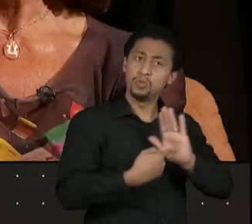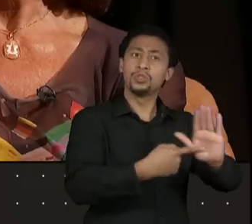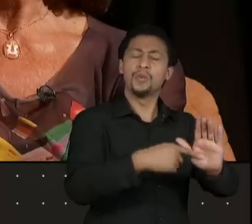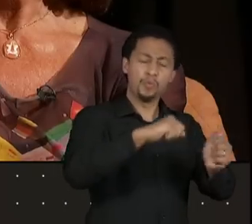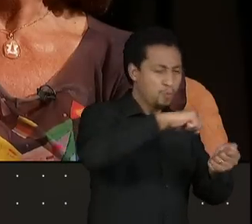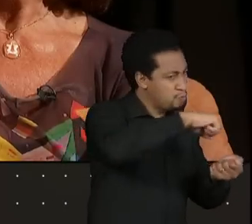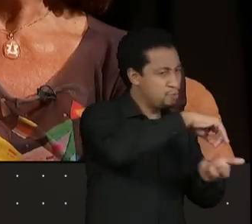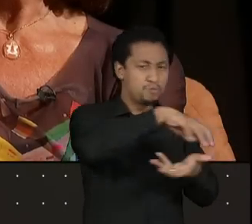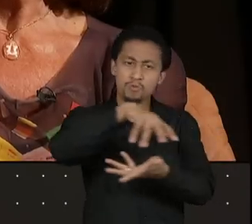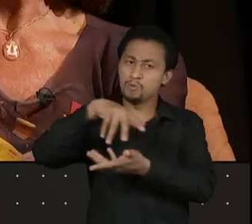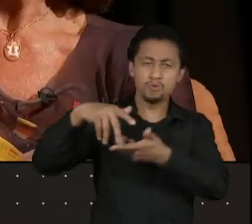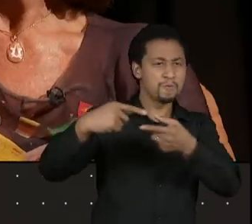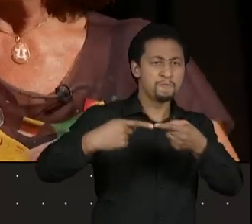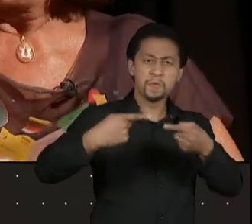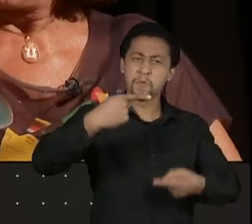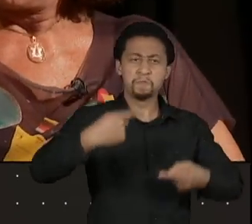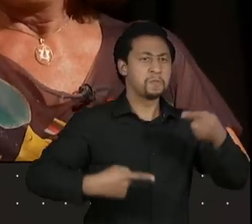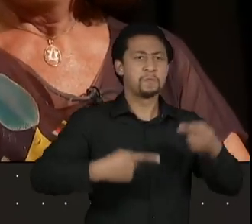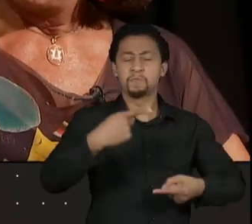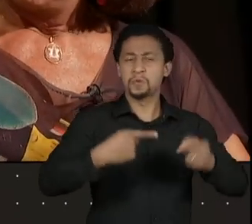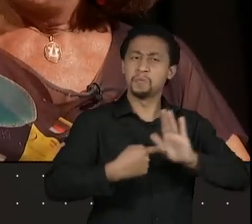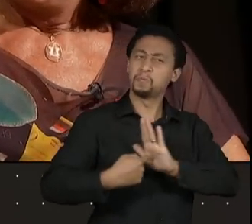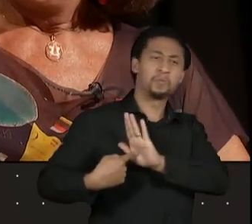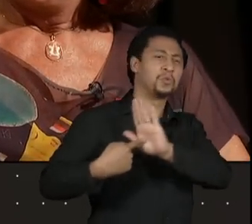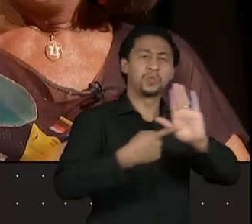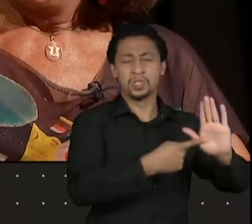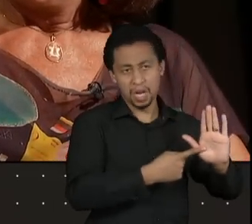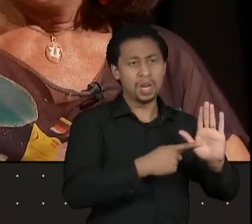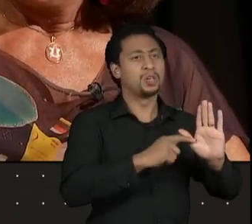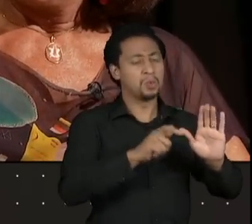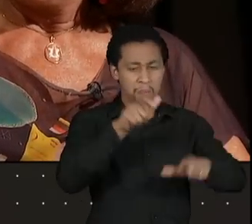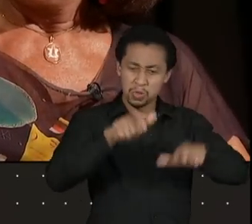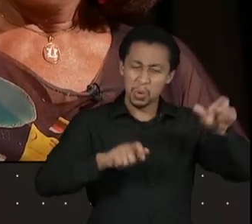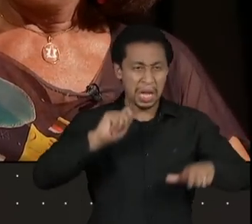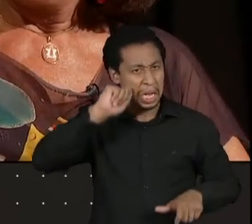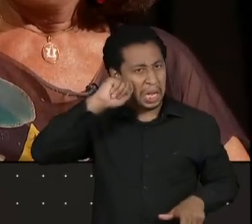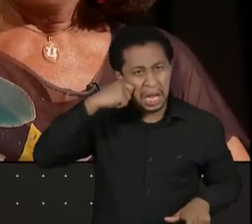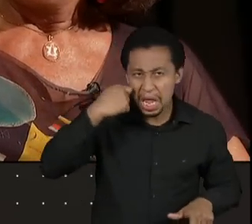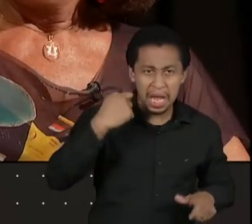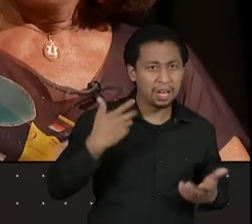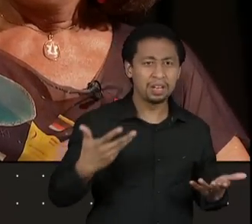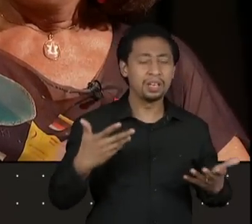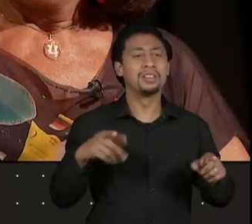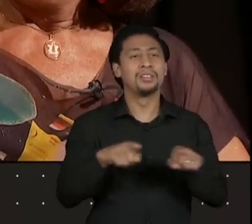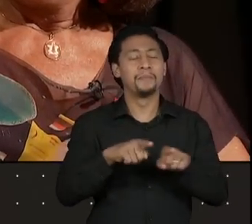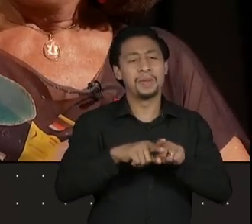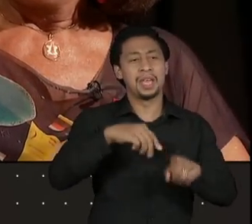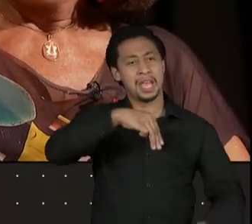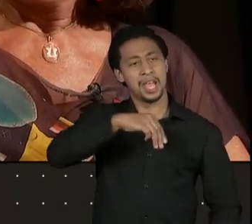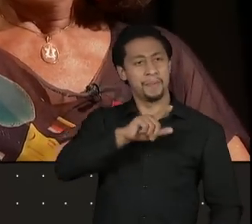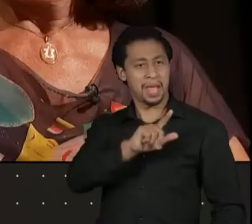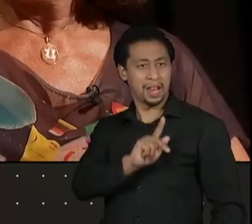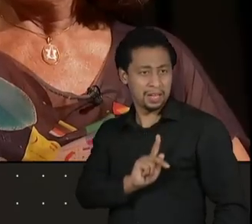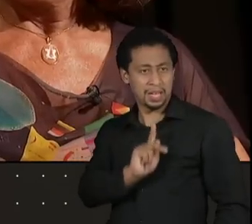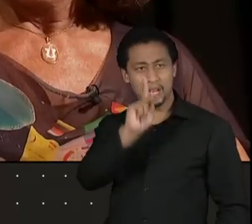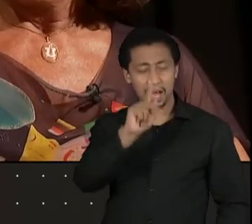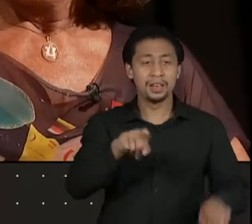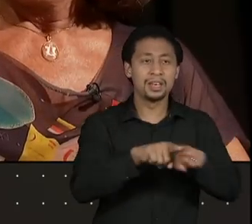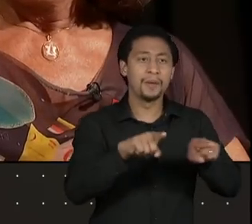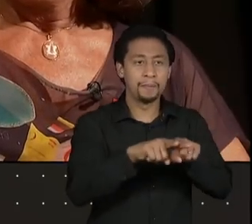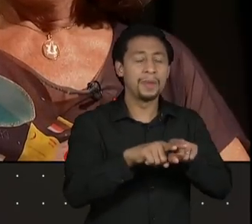mundial da questão negra, do Black Panther, do Panteras Negras, Martin Luther King, Malcolm